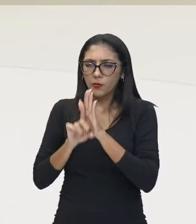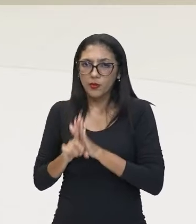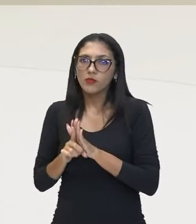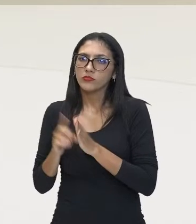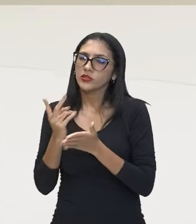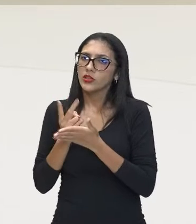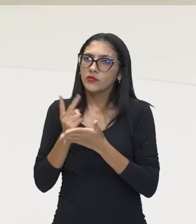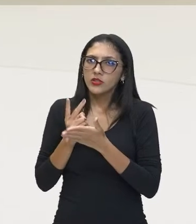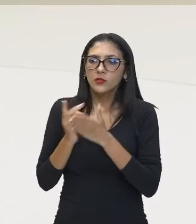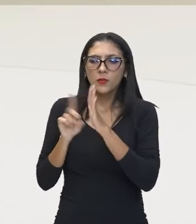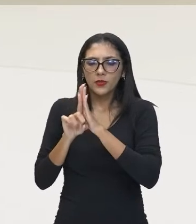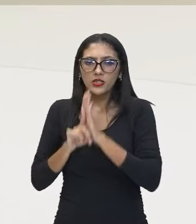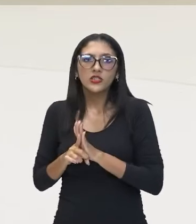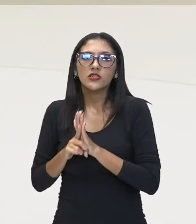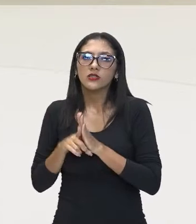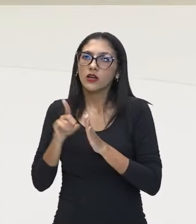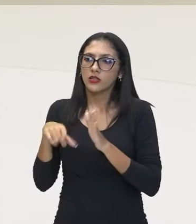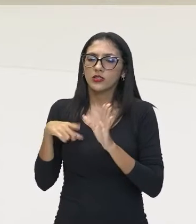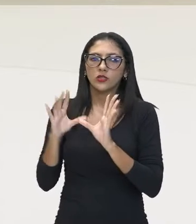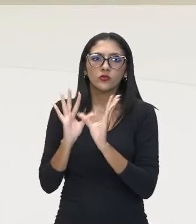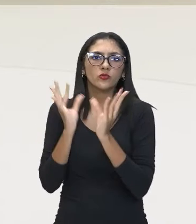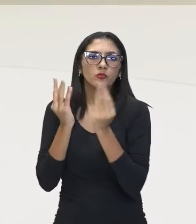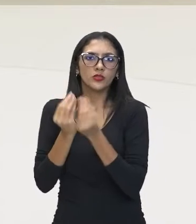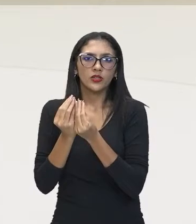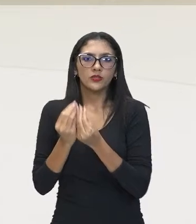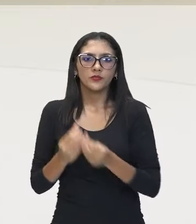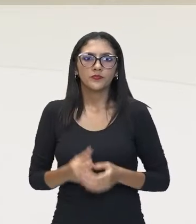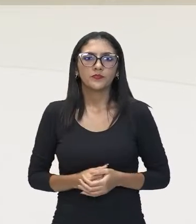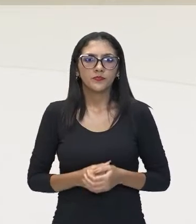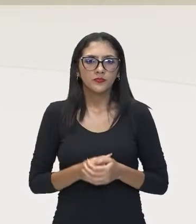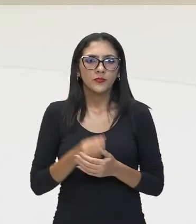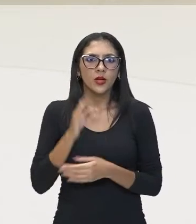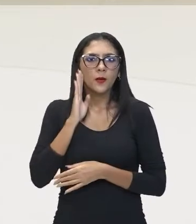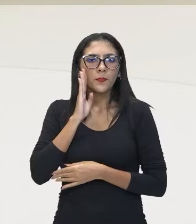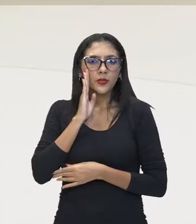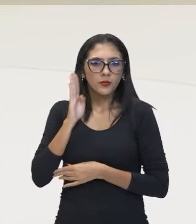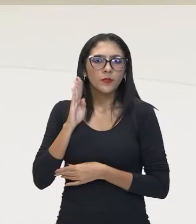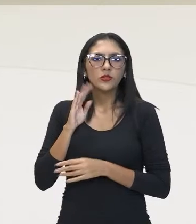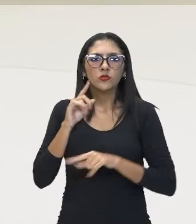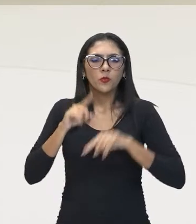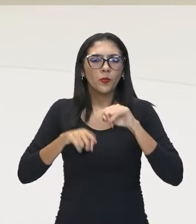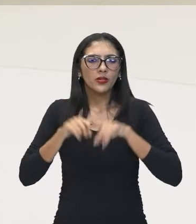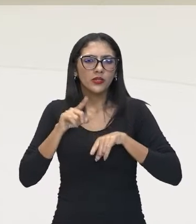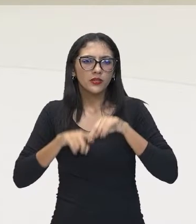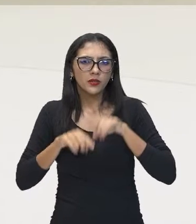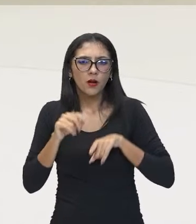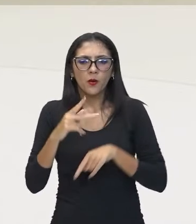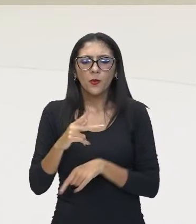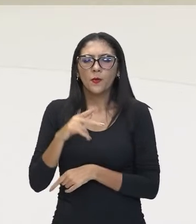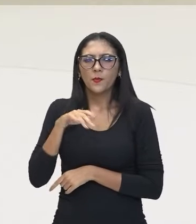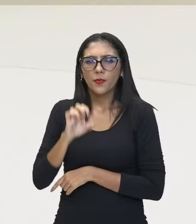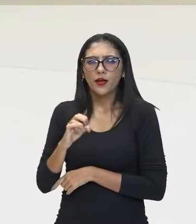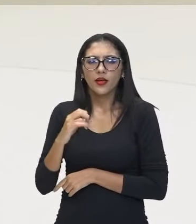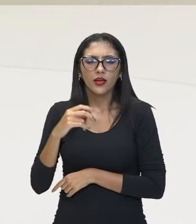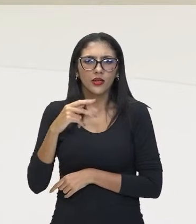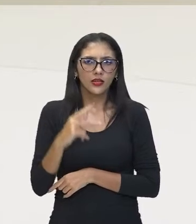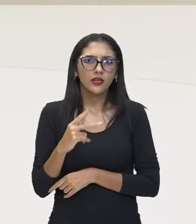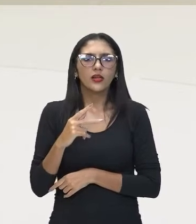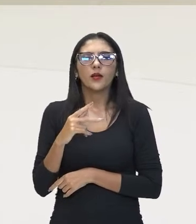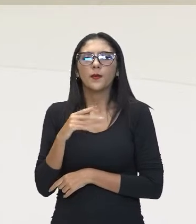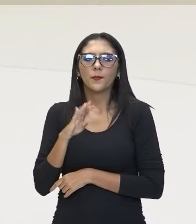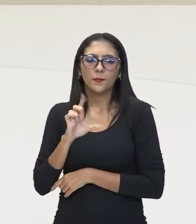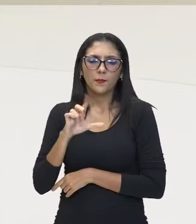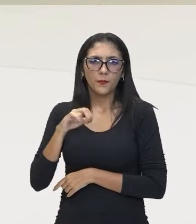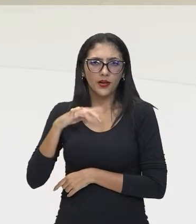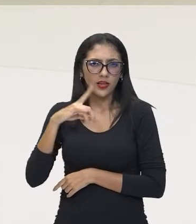né? Principalmente a pecblenda, tá? A pecblenda é esse mineral, né, que era encontrado lá na sua